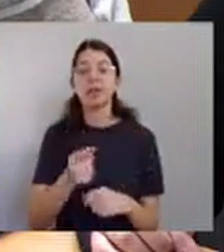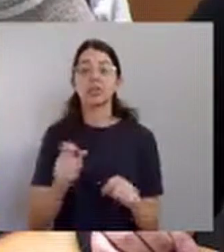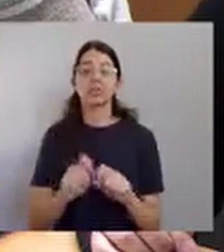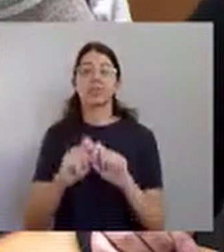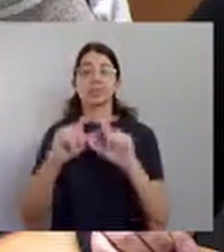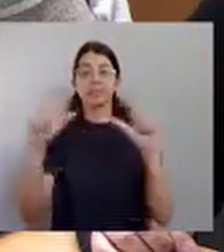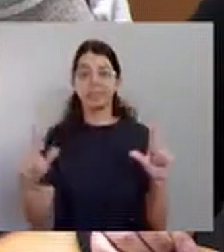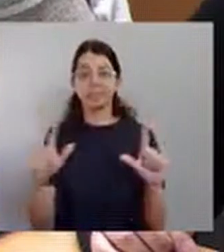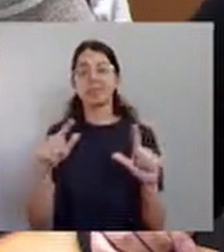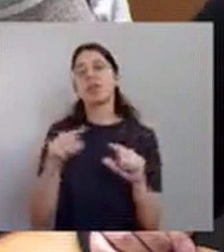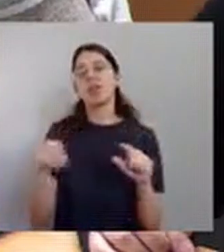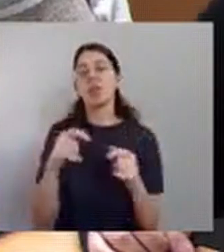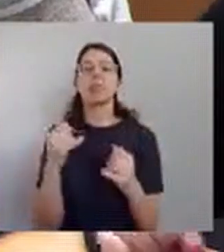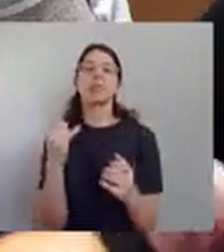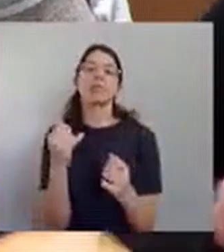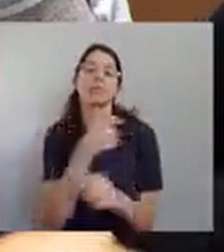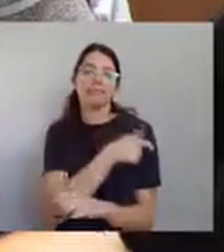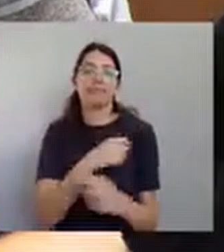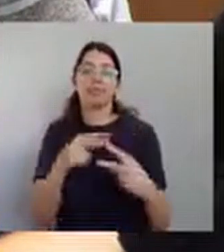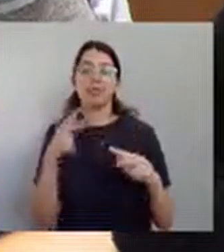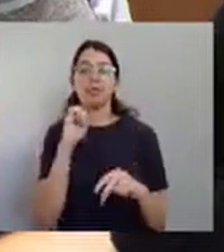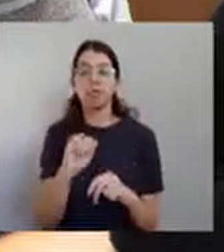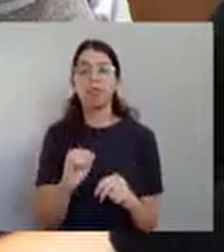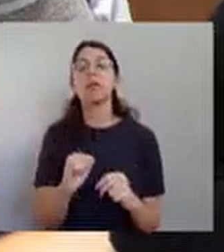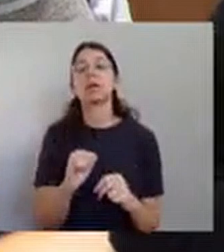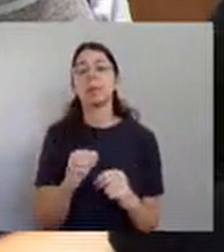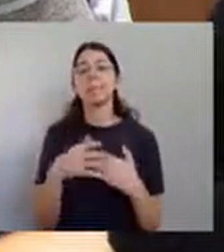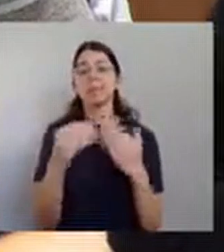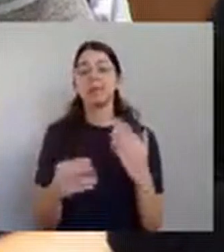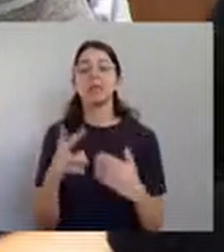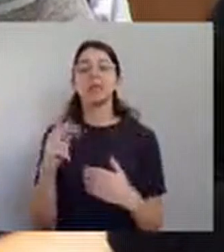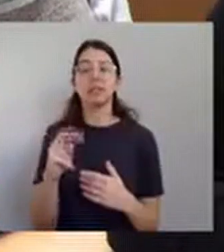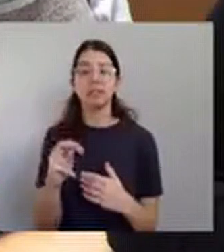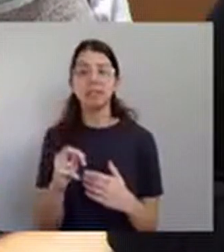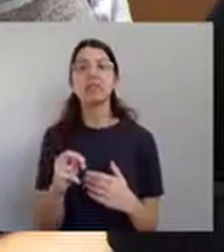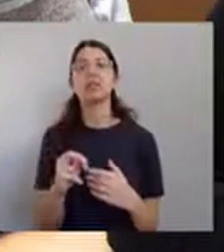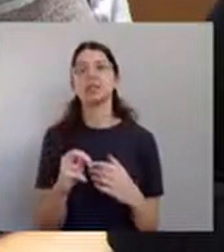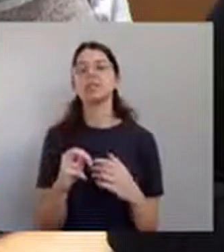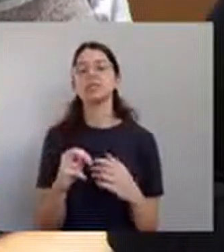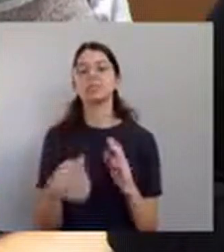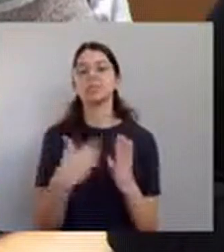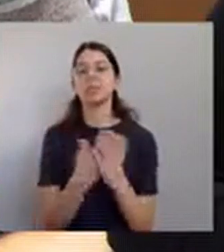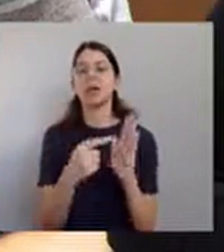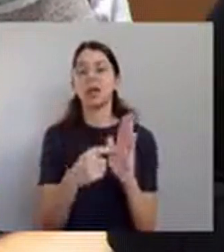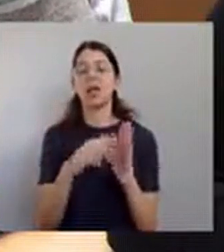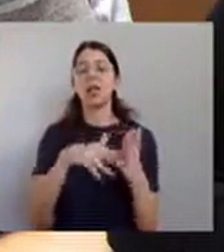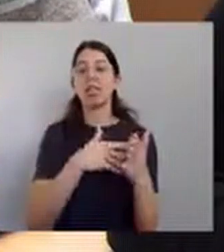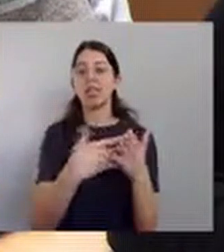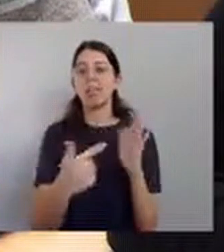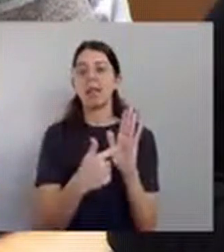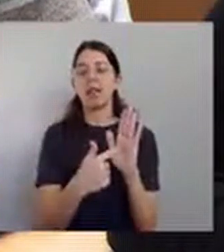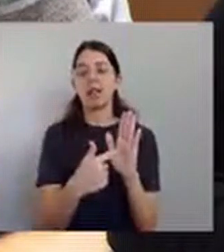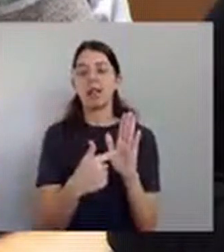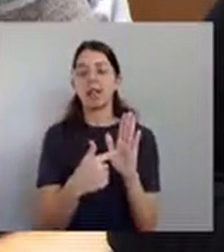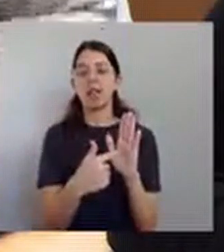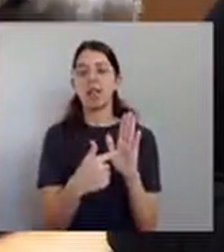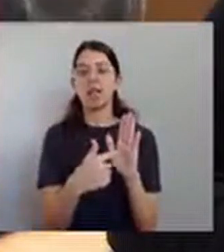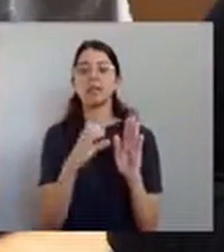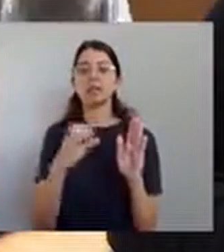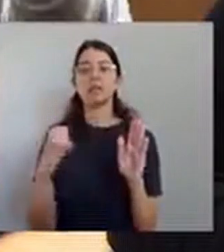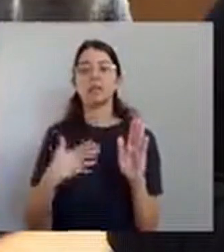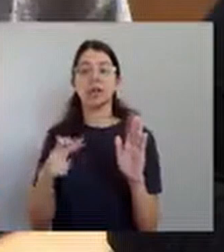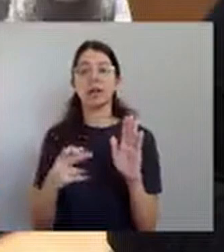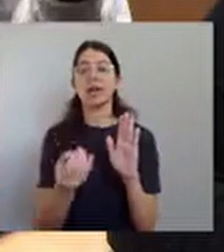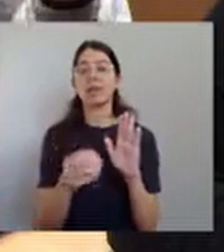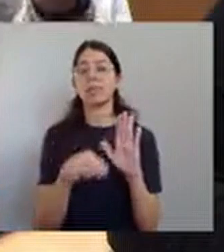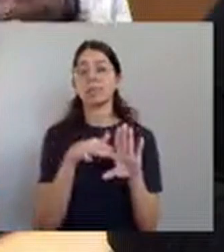proposta 56, no anexo 6, página 13, inacreditavelmente a tabela continua sem a participação da CCDR. Foi uma